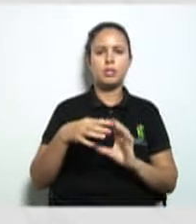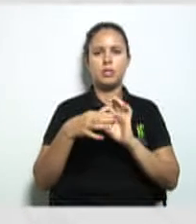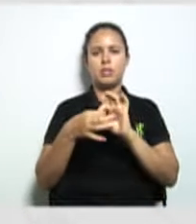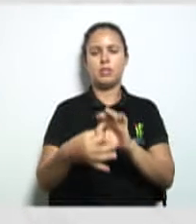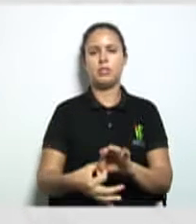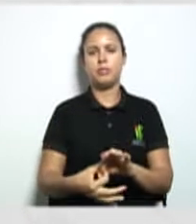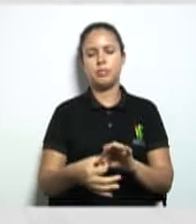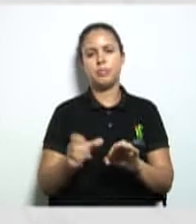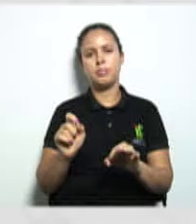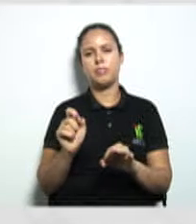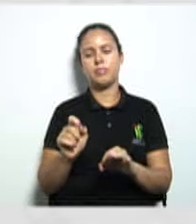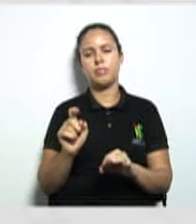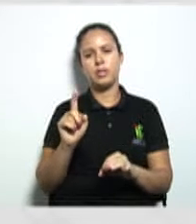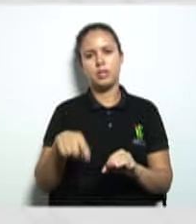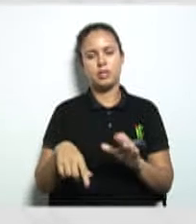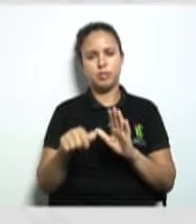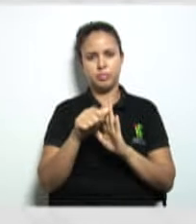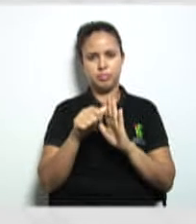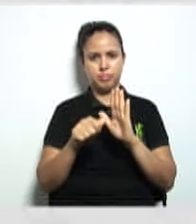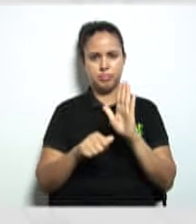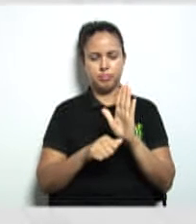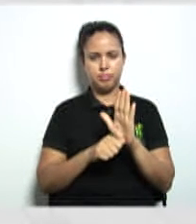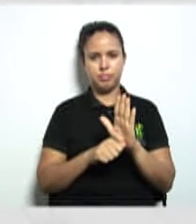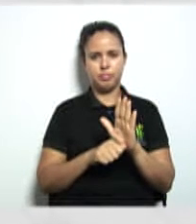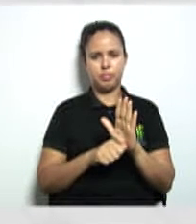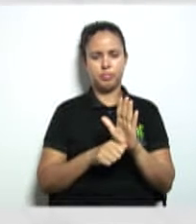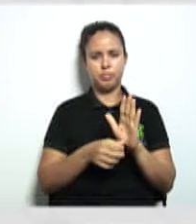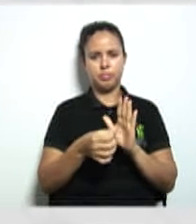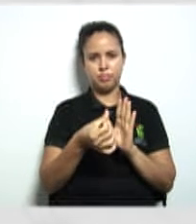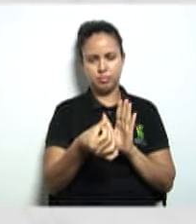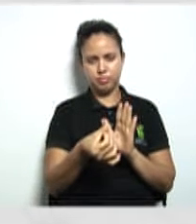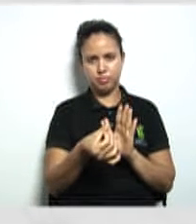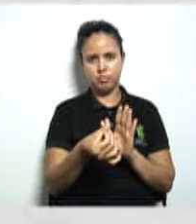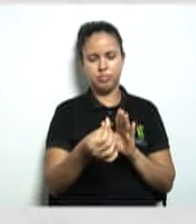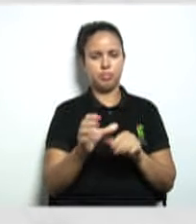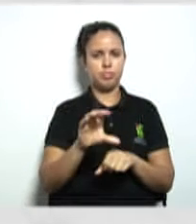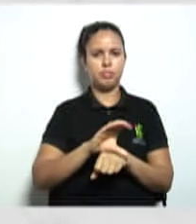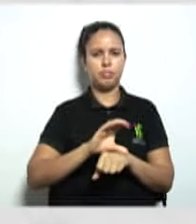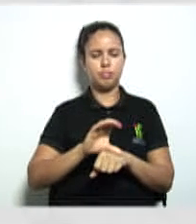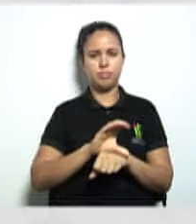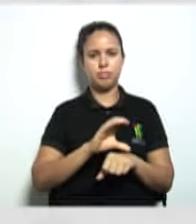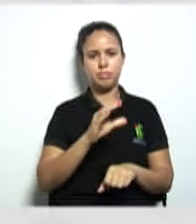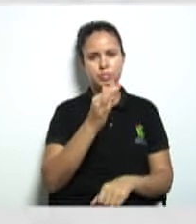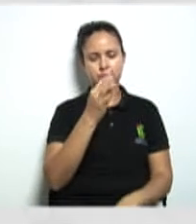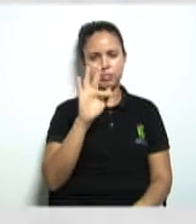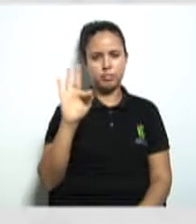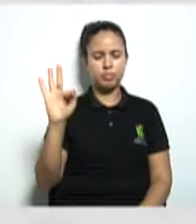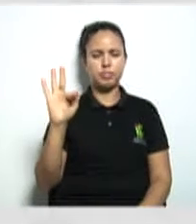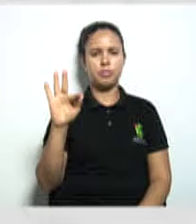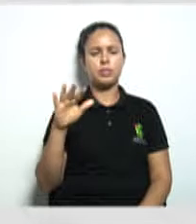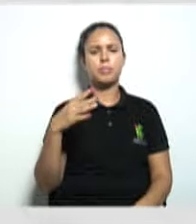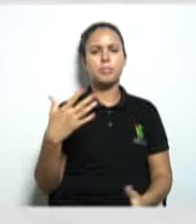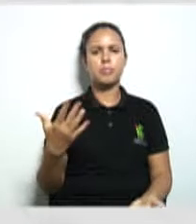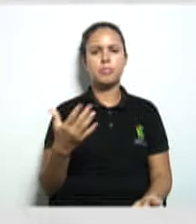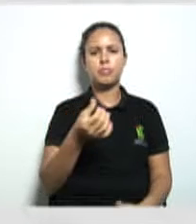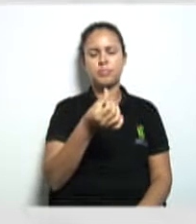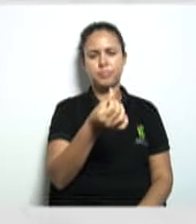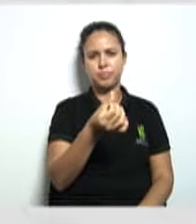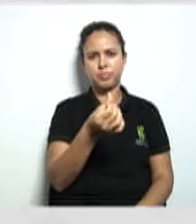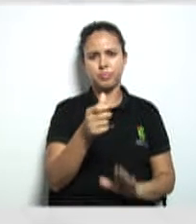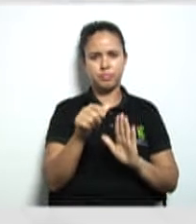está onde? Prevista lá no artigo 6º da Constituição Federal. O que diz o artigo